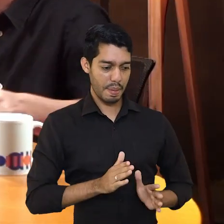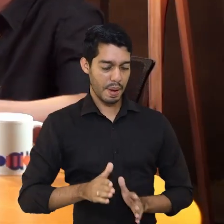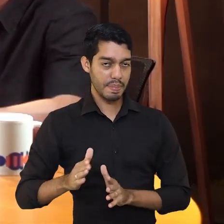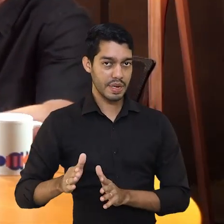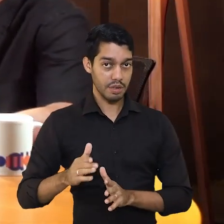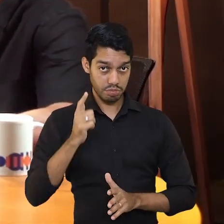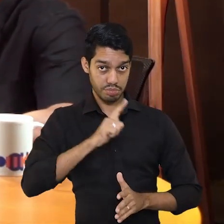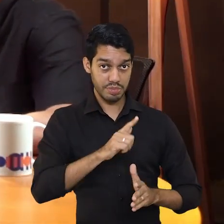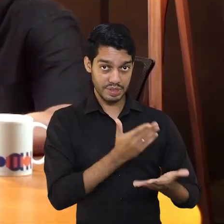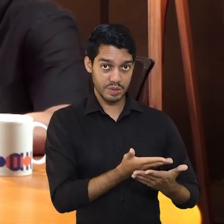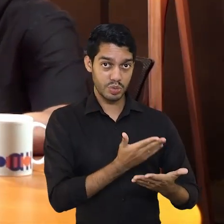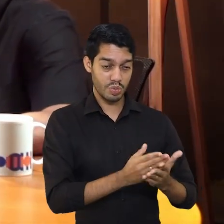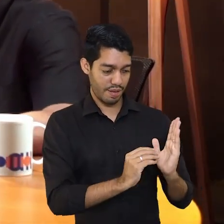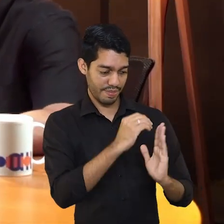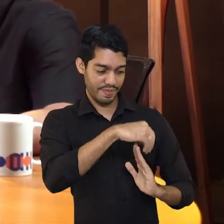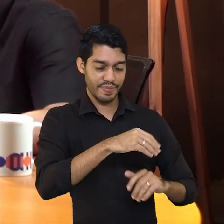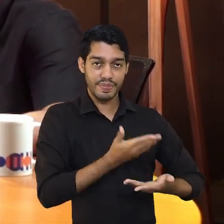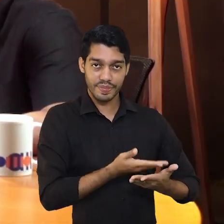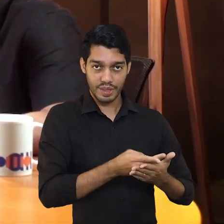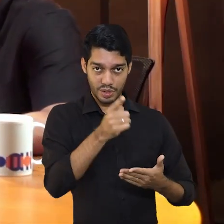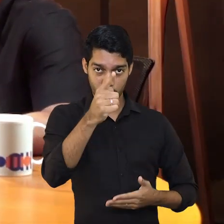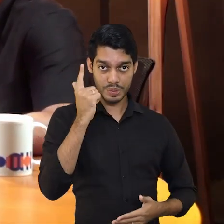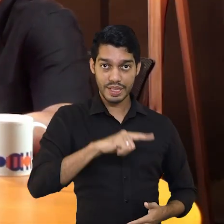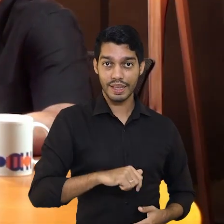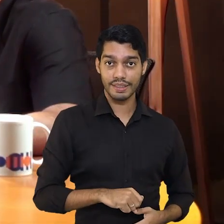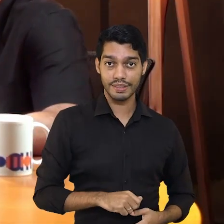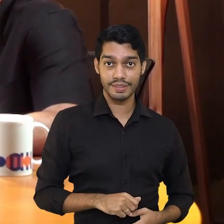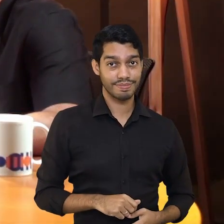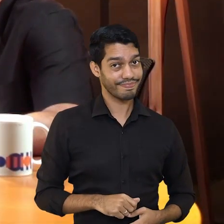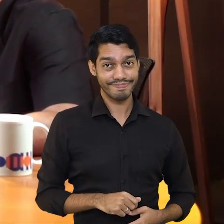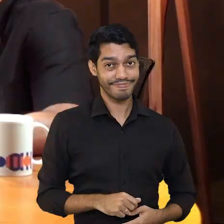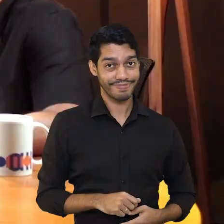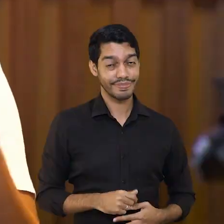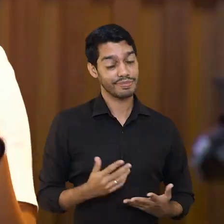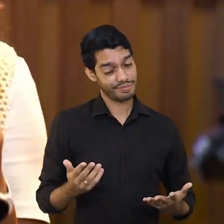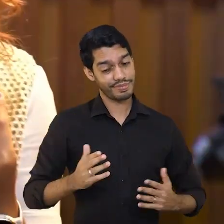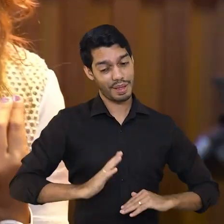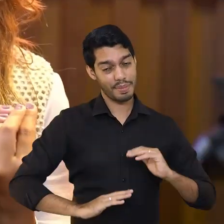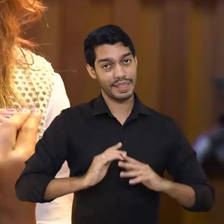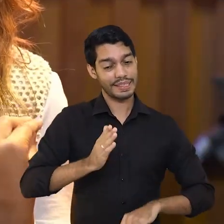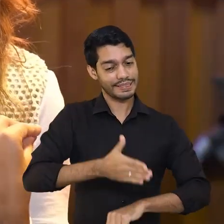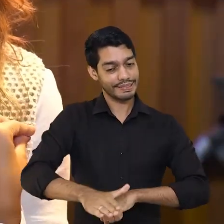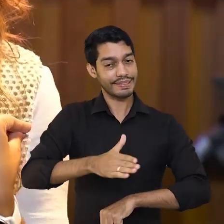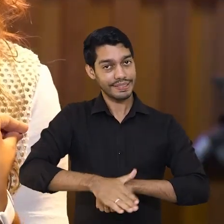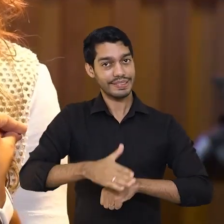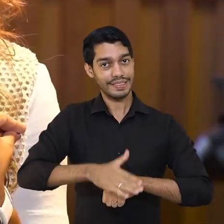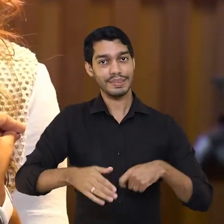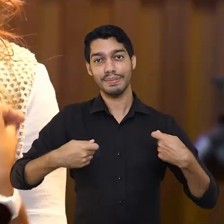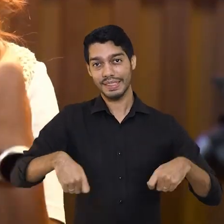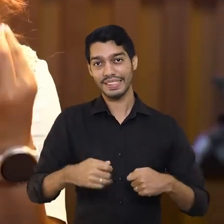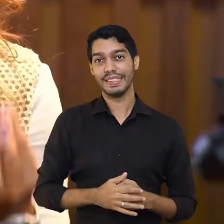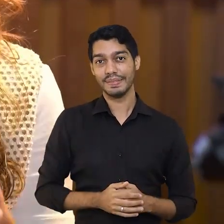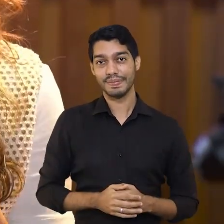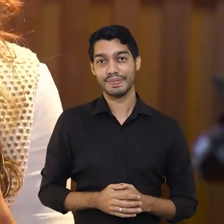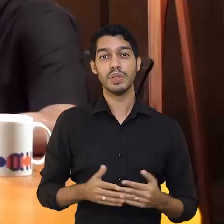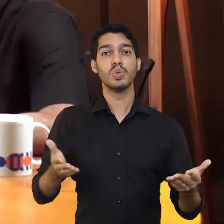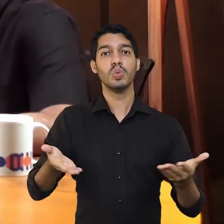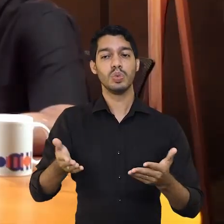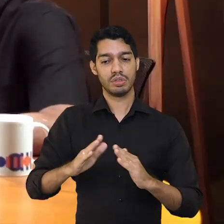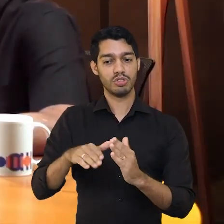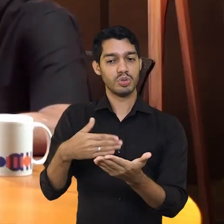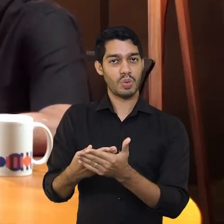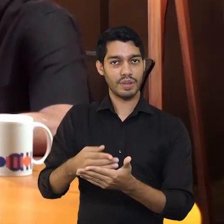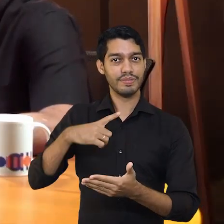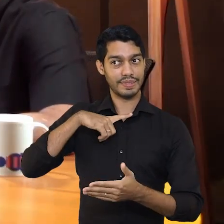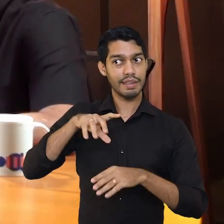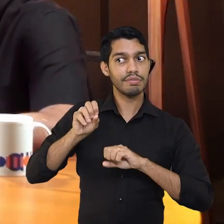um cronograma de estudo para fazer isso? Então, essa é uma habilidade central para esse novo tempo. As nossas escolas ensinam os alunos hoje a como estudar?